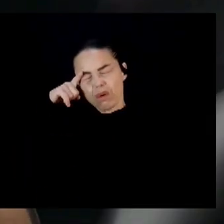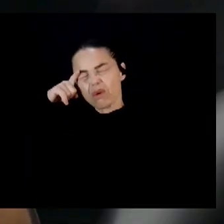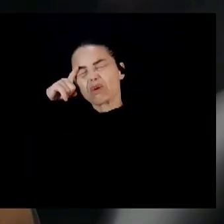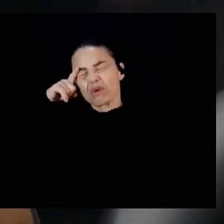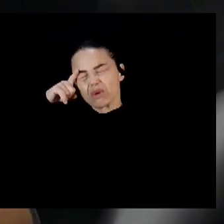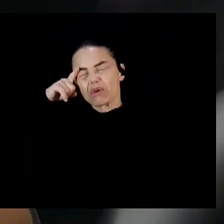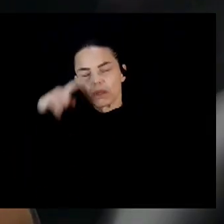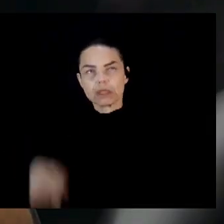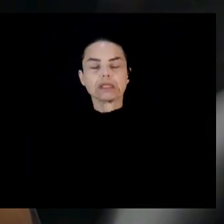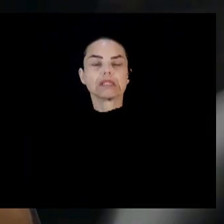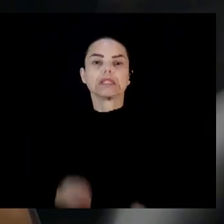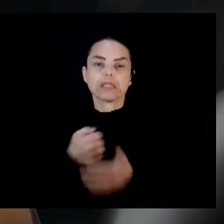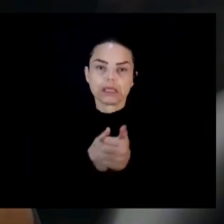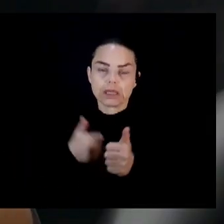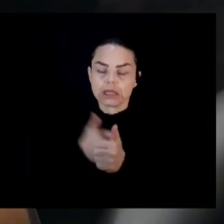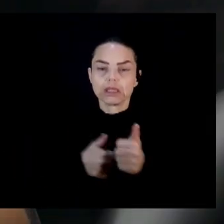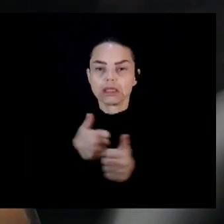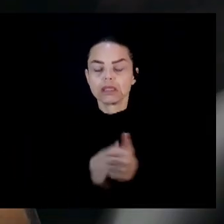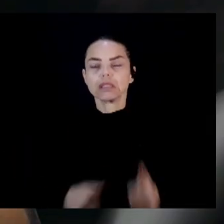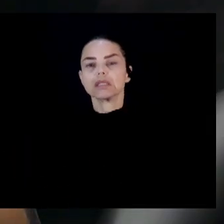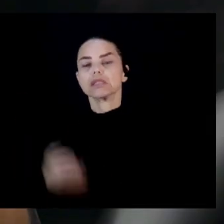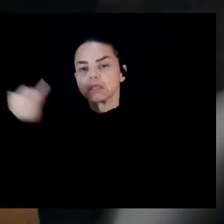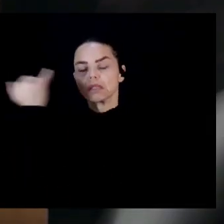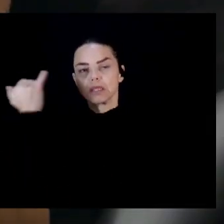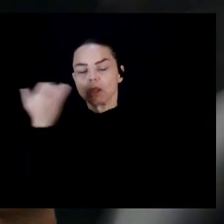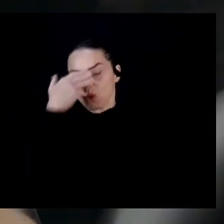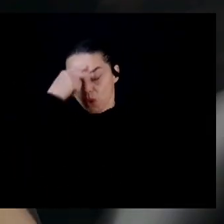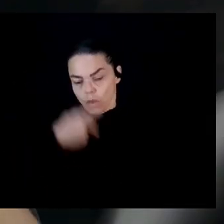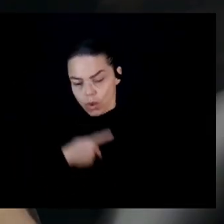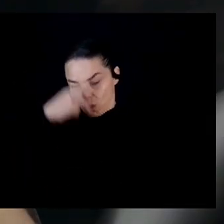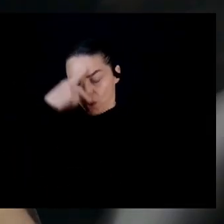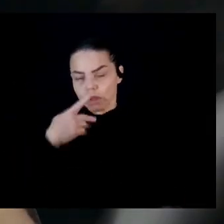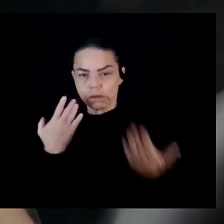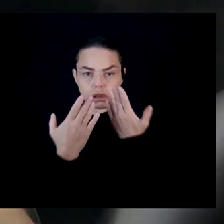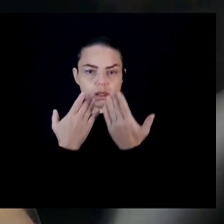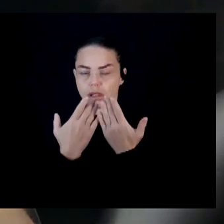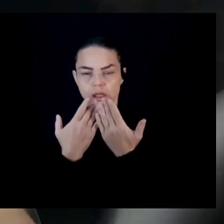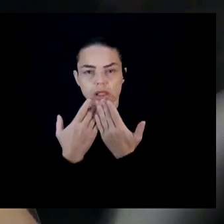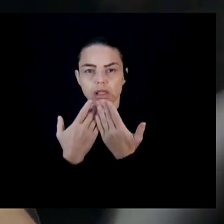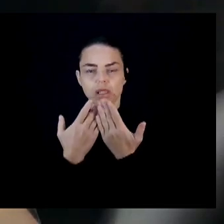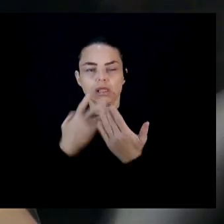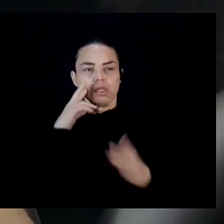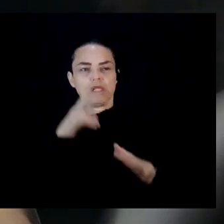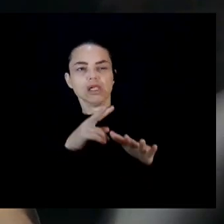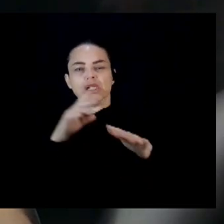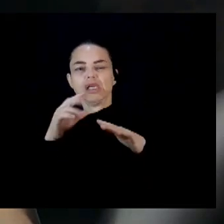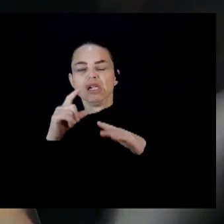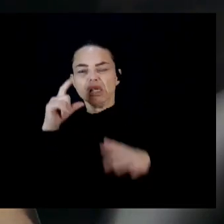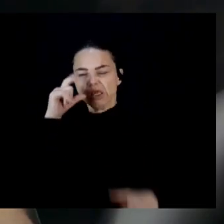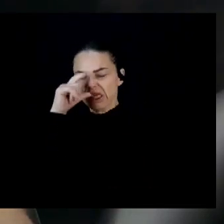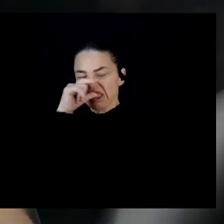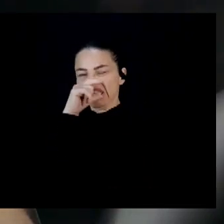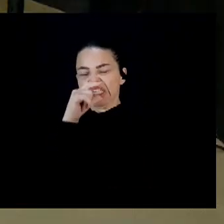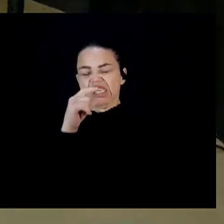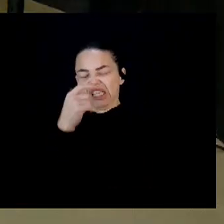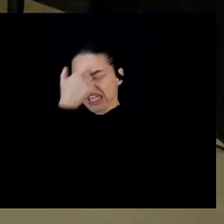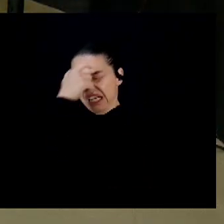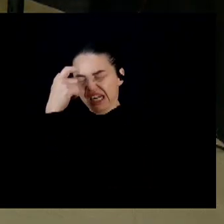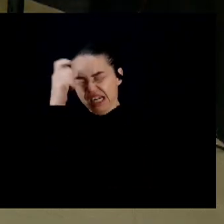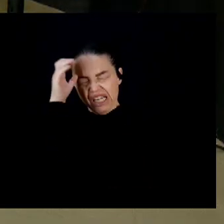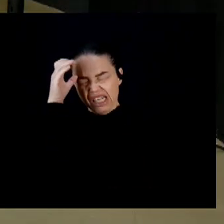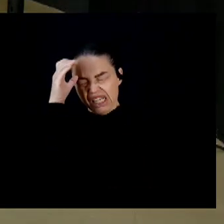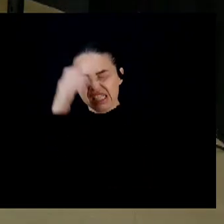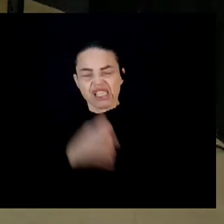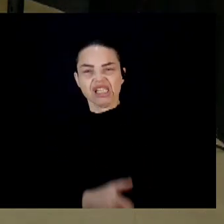consistência. É importante você se comparar com você mesma, não com o que você vê no Instagram. Acho muito importante isso, essa consciência. Sim. Sustentar,